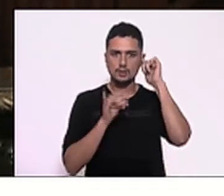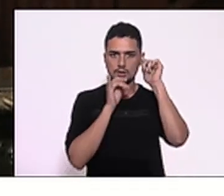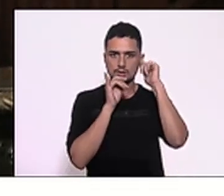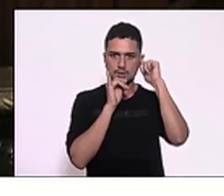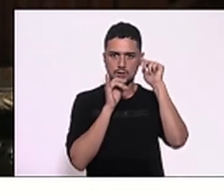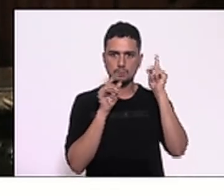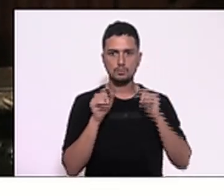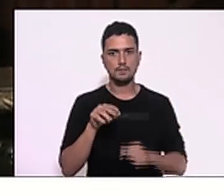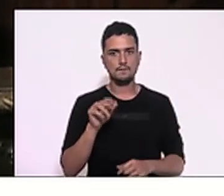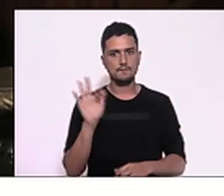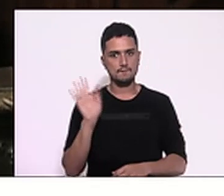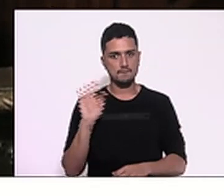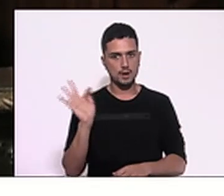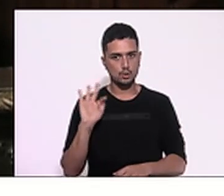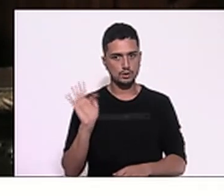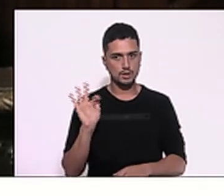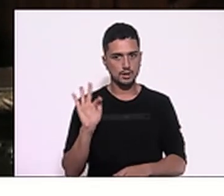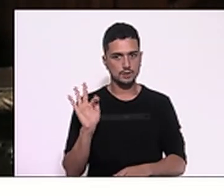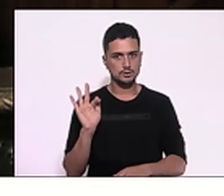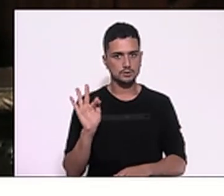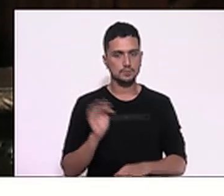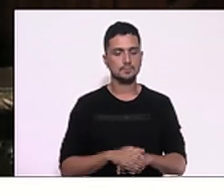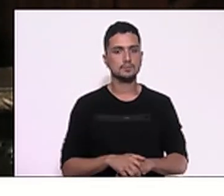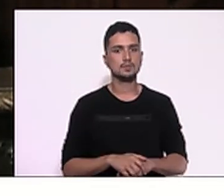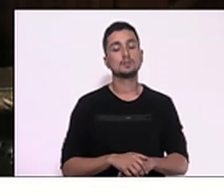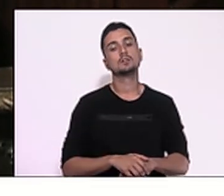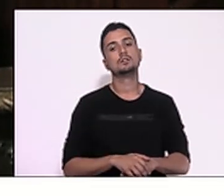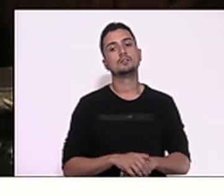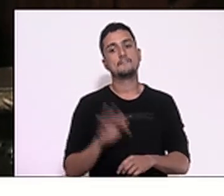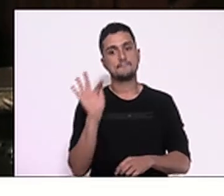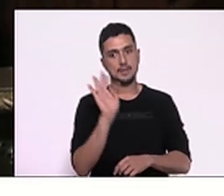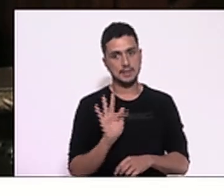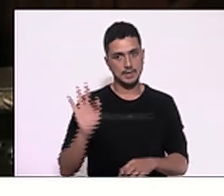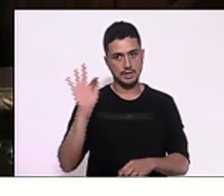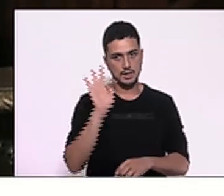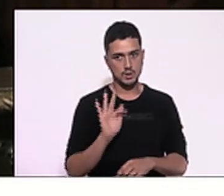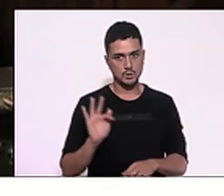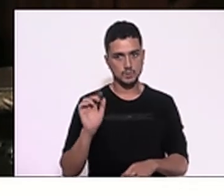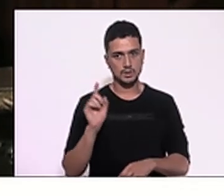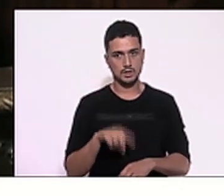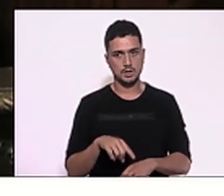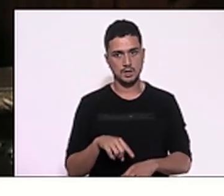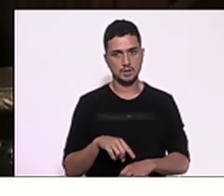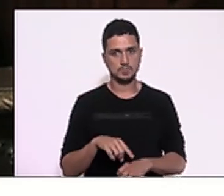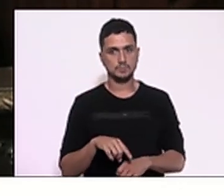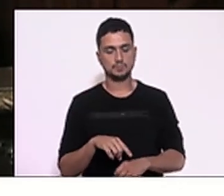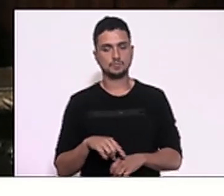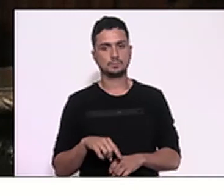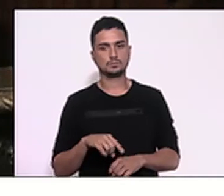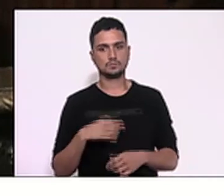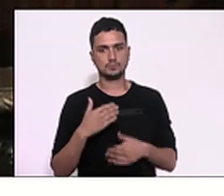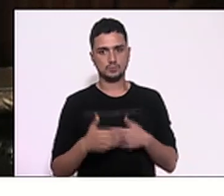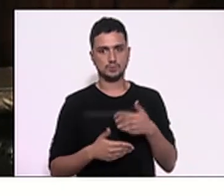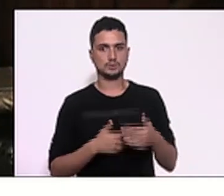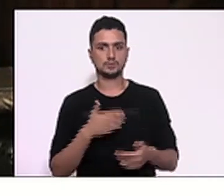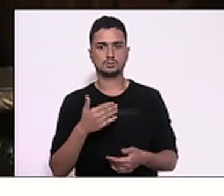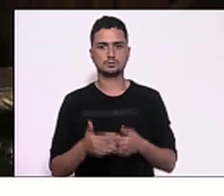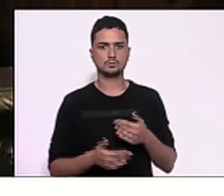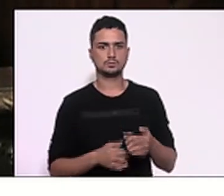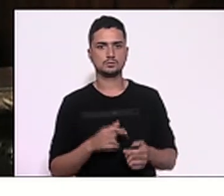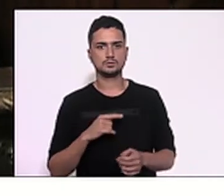que regula, que rege a escolha dos dirigentes dessas instituições, com